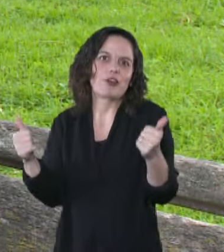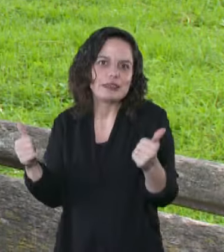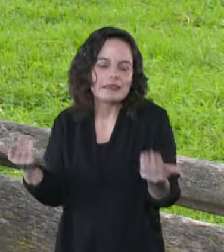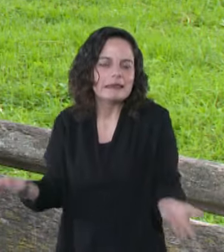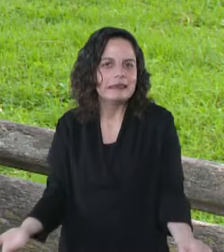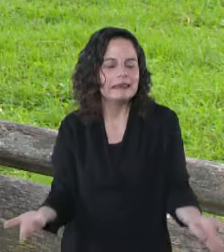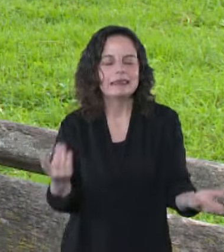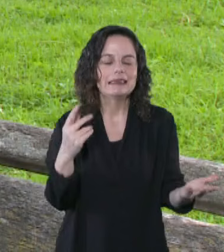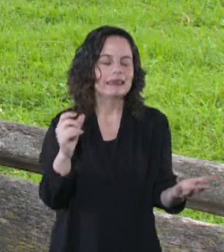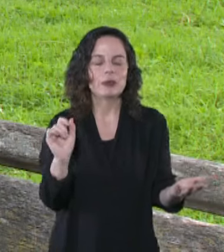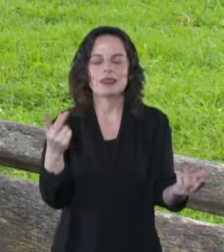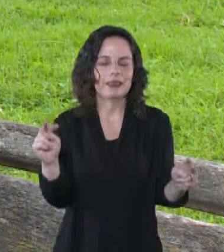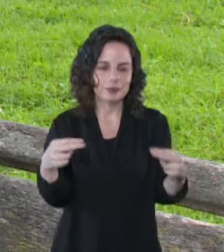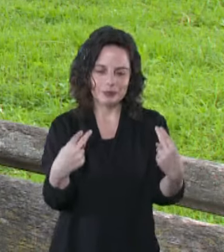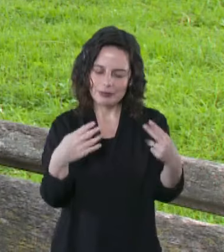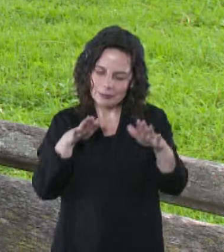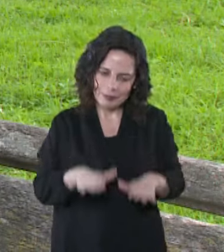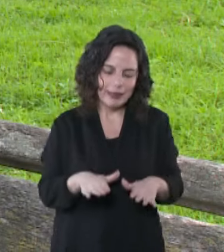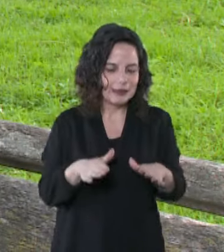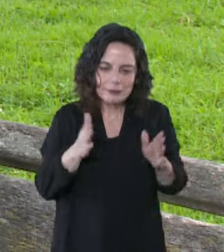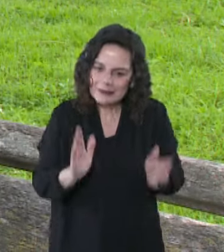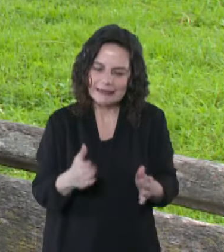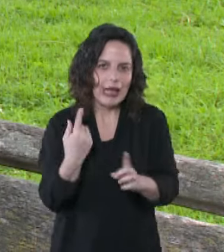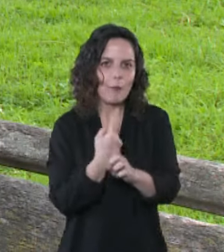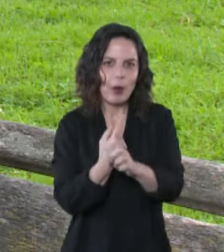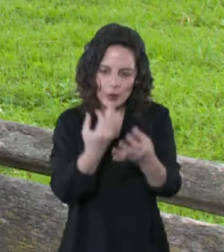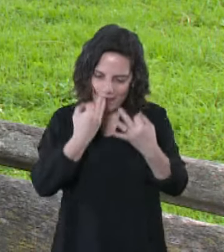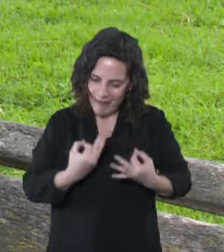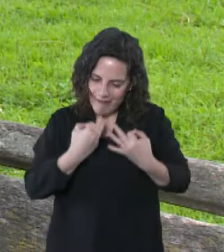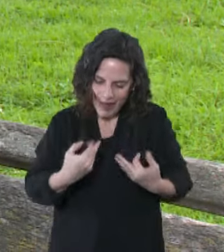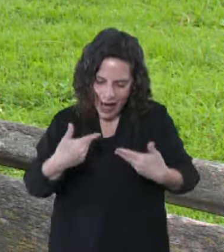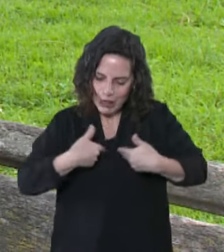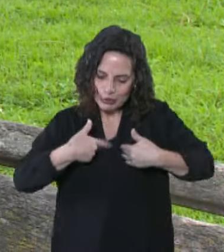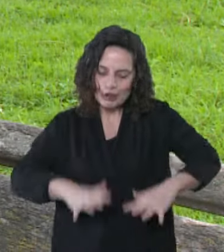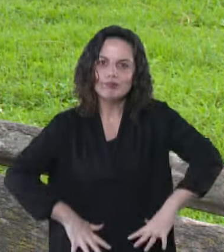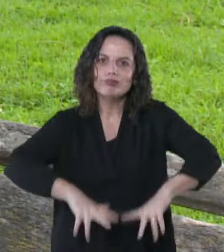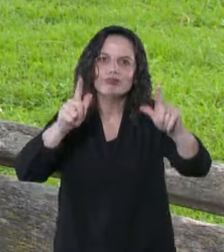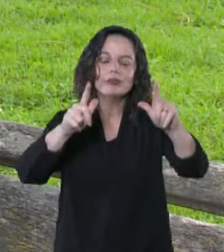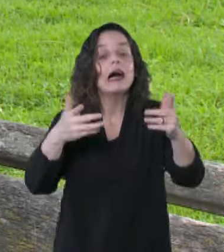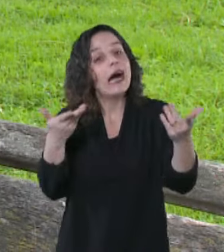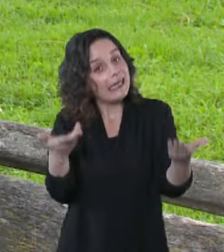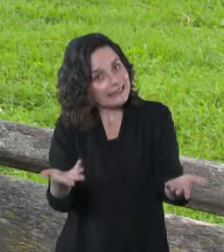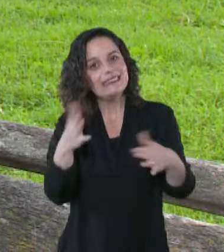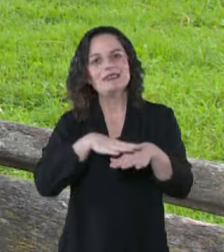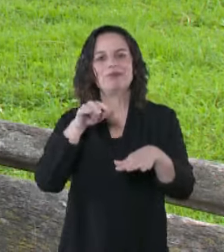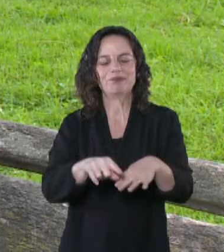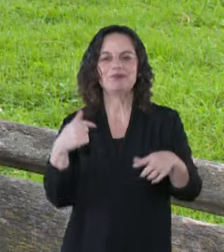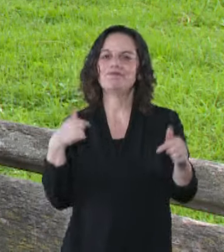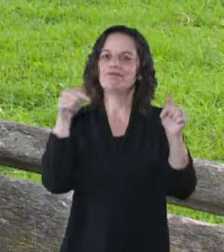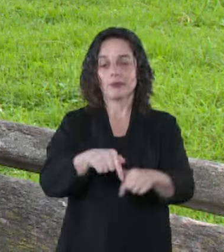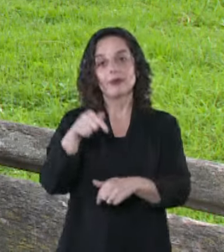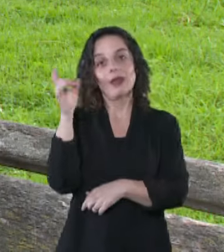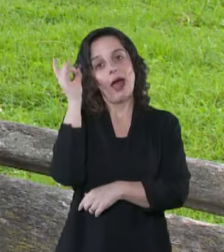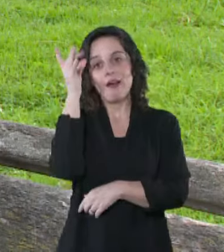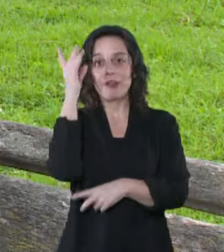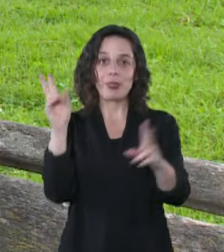pensei: se calhar está na altura de fazeres alguma coisa por ti e de evoluires. E foi assim que eu venho parar a esta aventura,